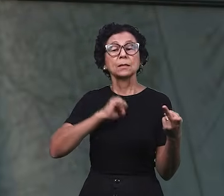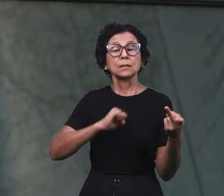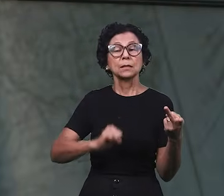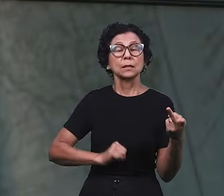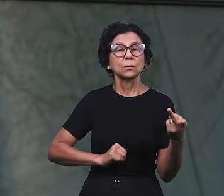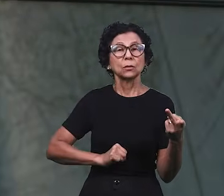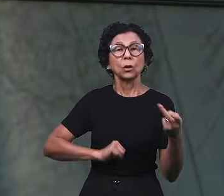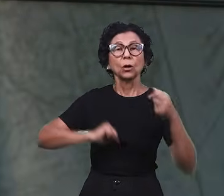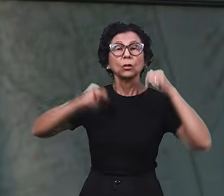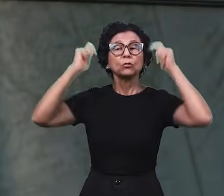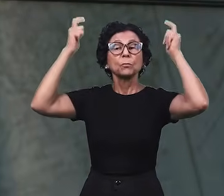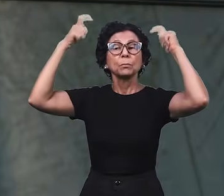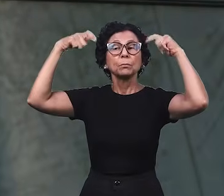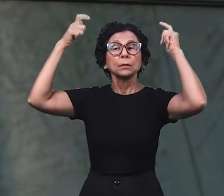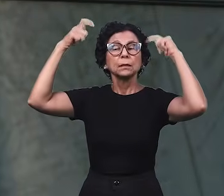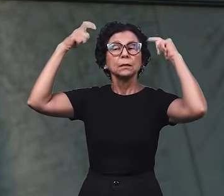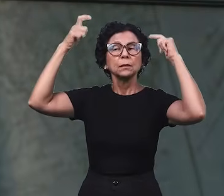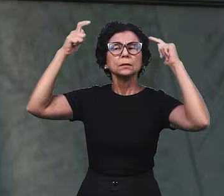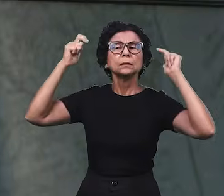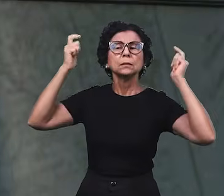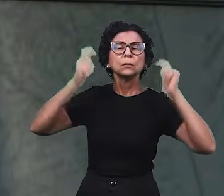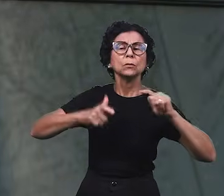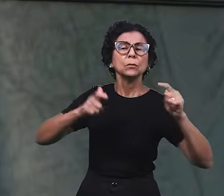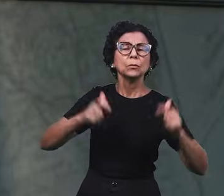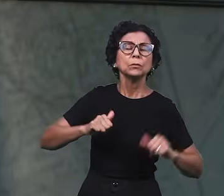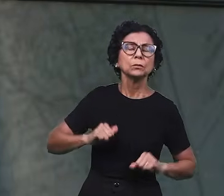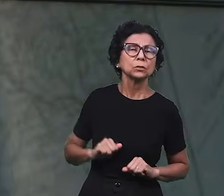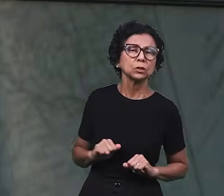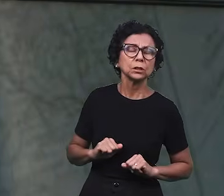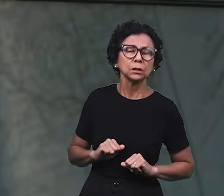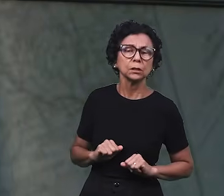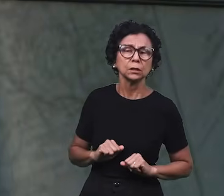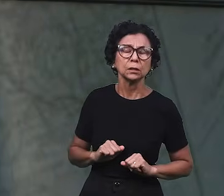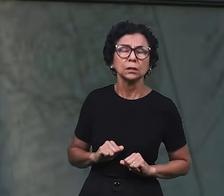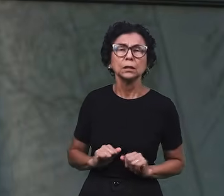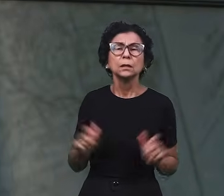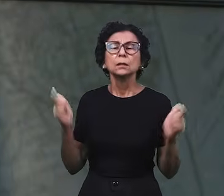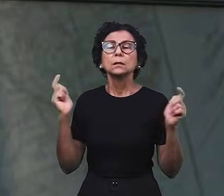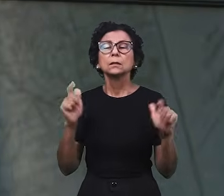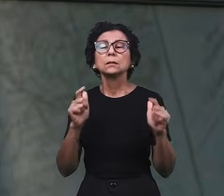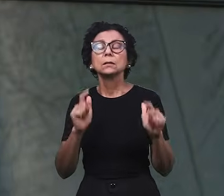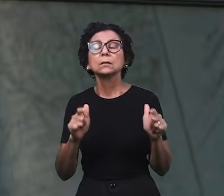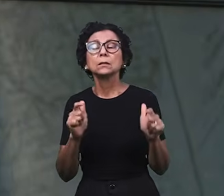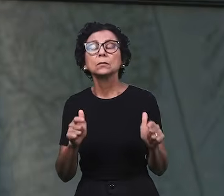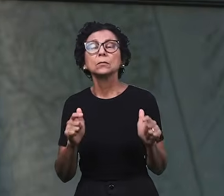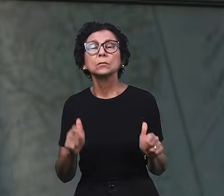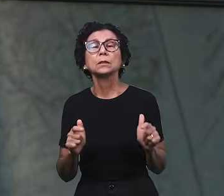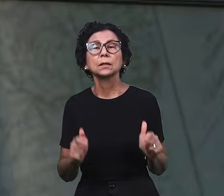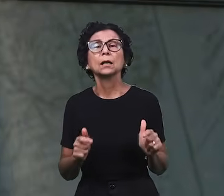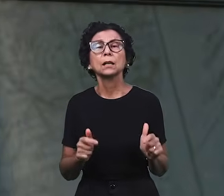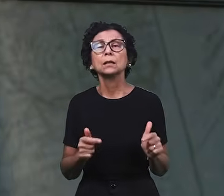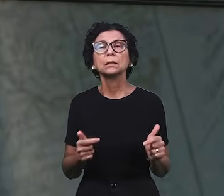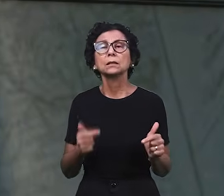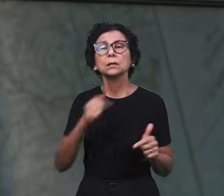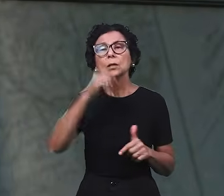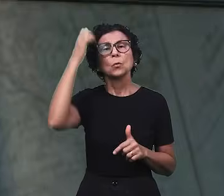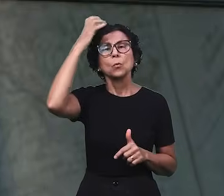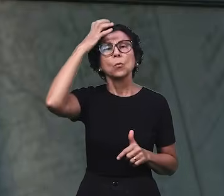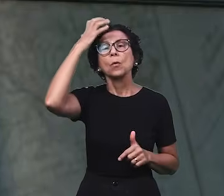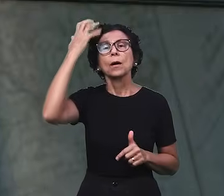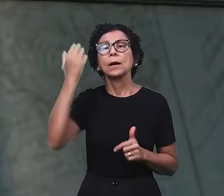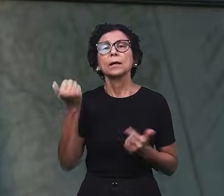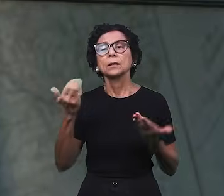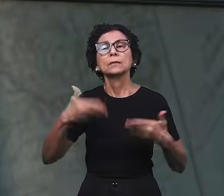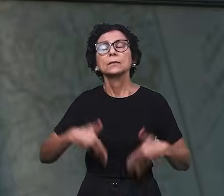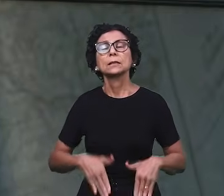aqueles que tinham conhecimento. Aonde, que lugar é esse onde o Salvador, né, o Rei